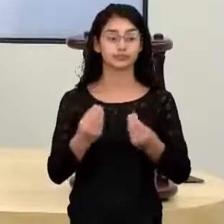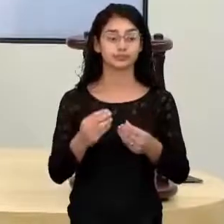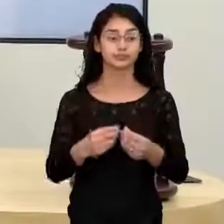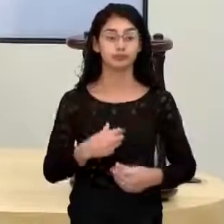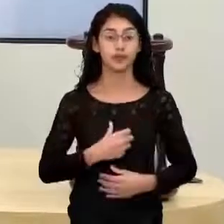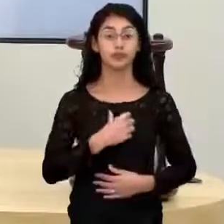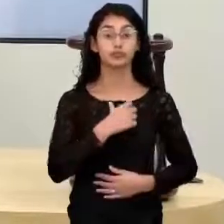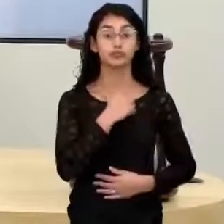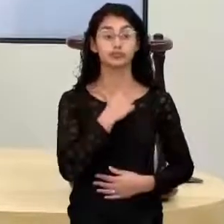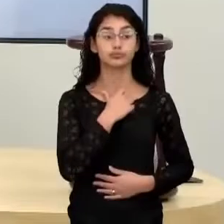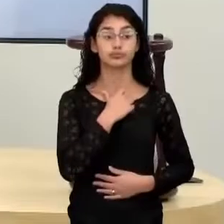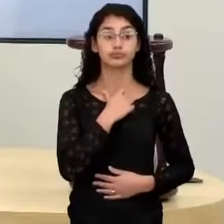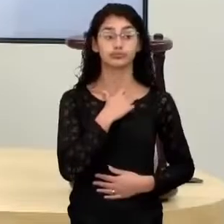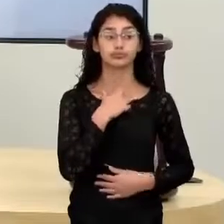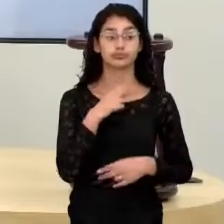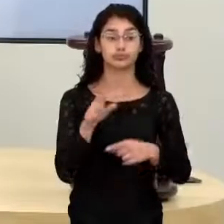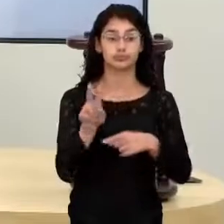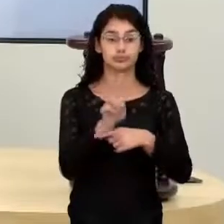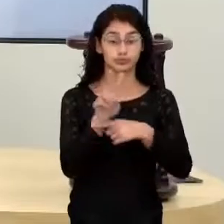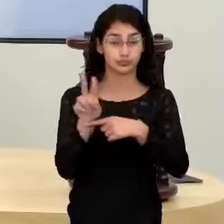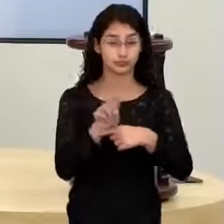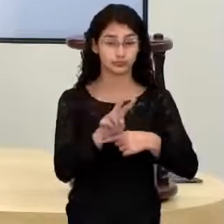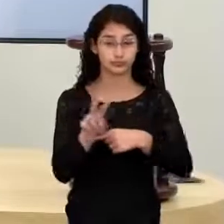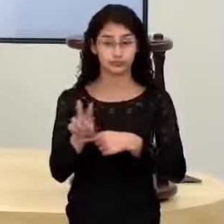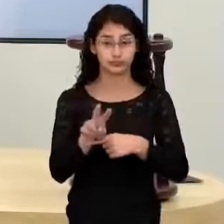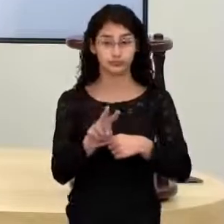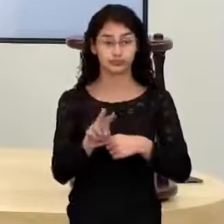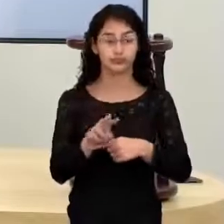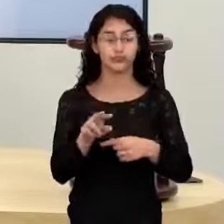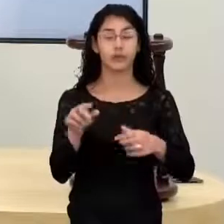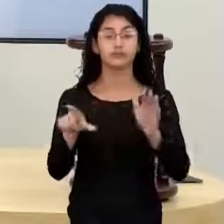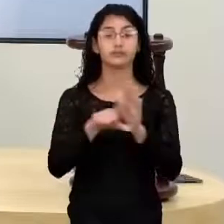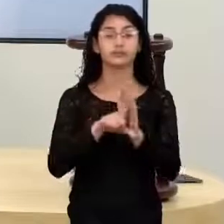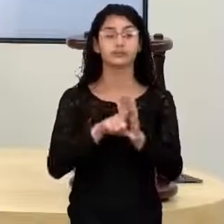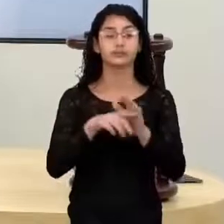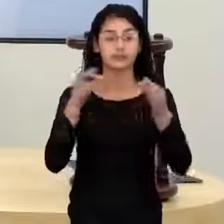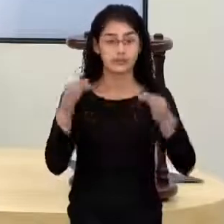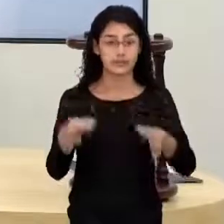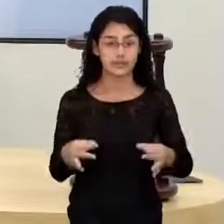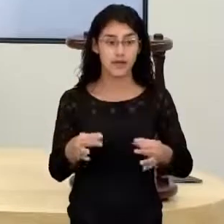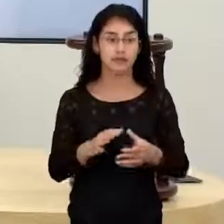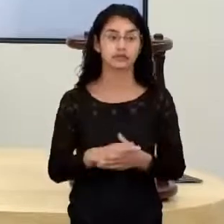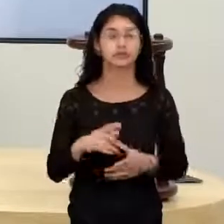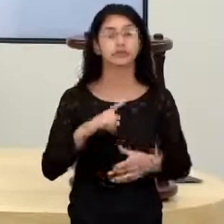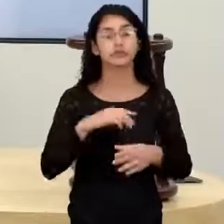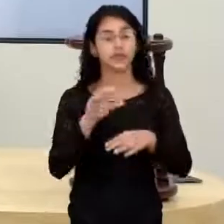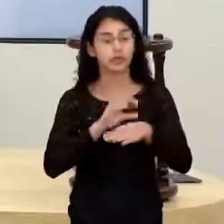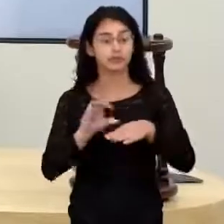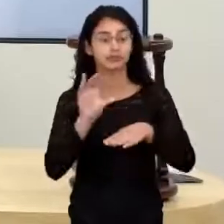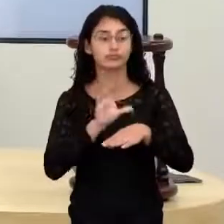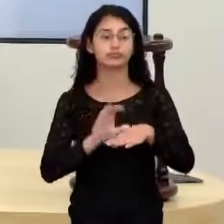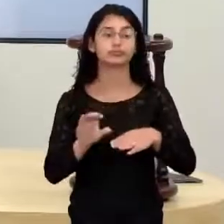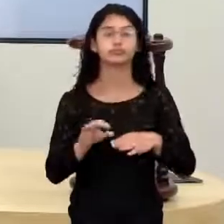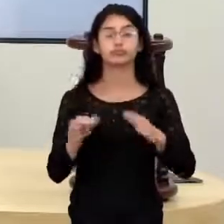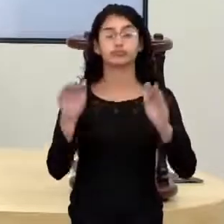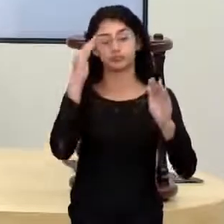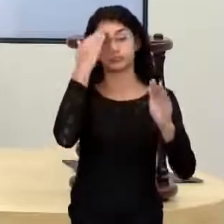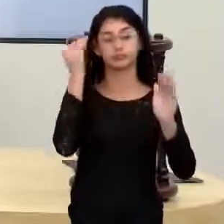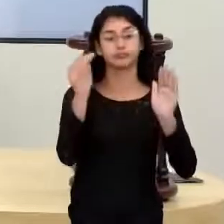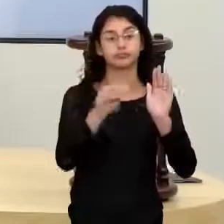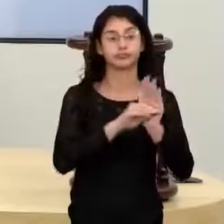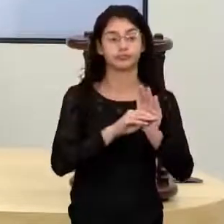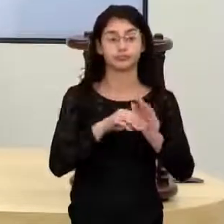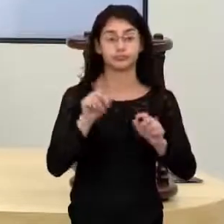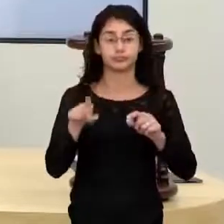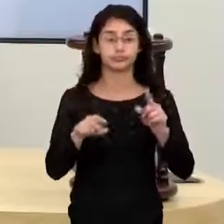que está fiscalizando para saber se essas leis estão dentro da Constituição. O Poder Legislativo, o Poder